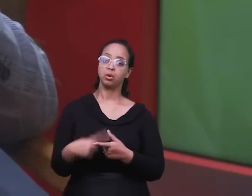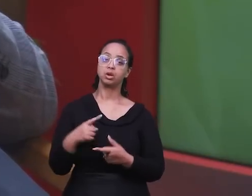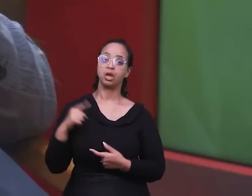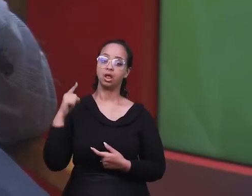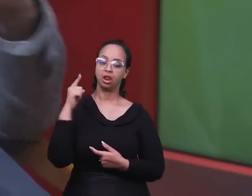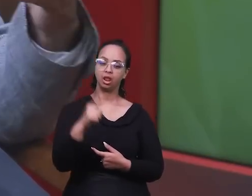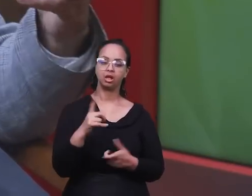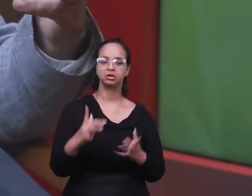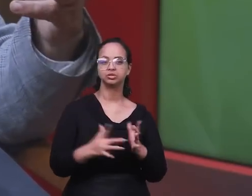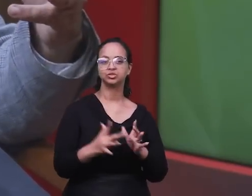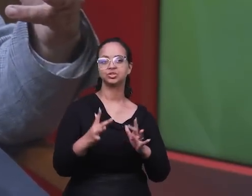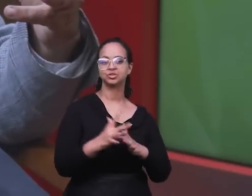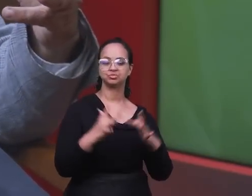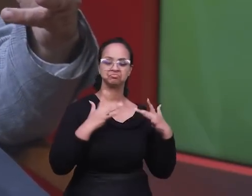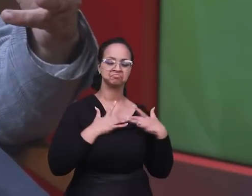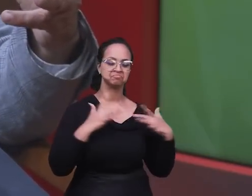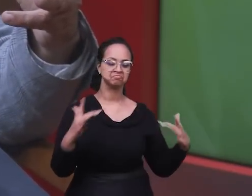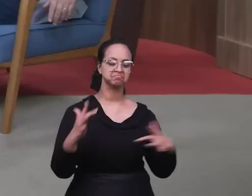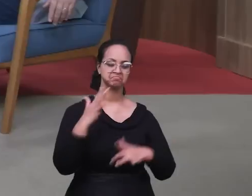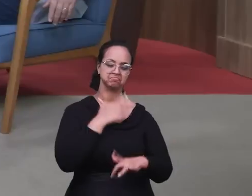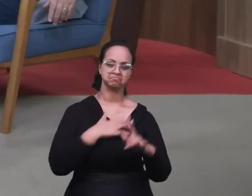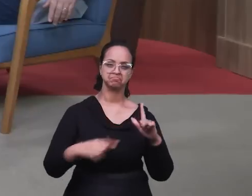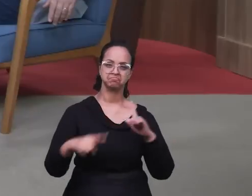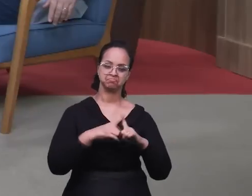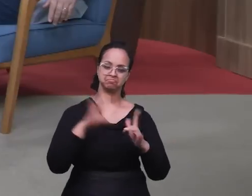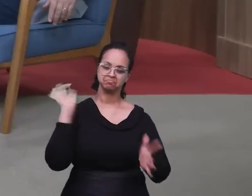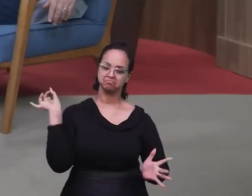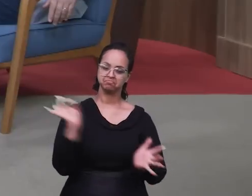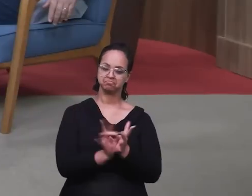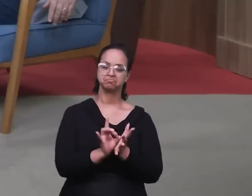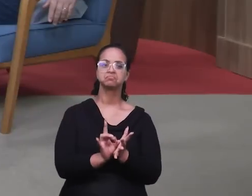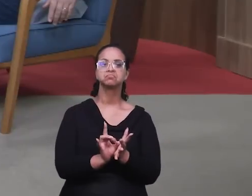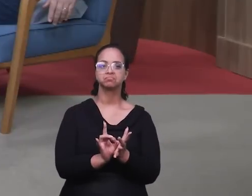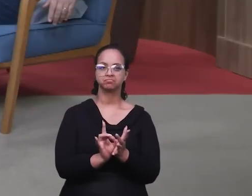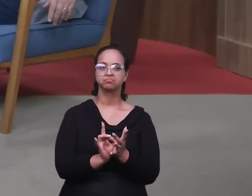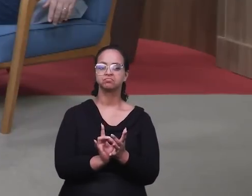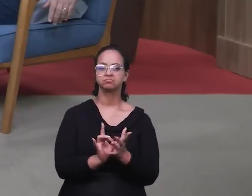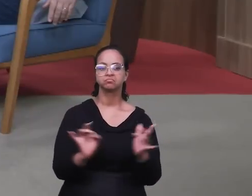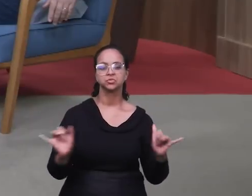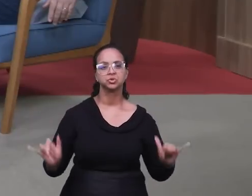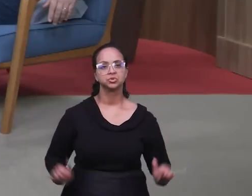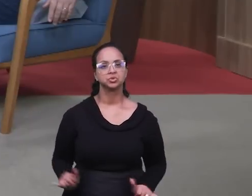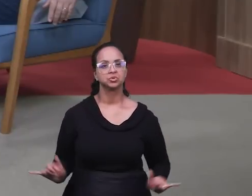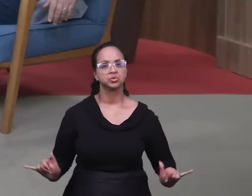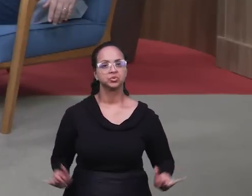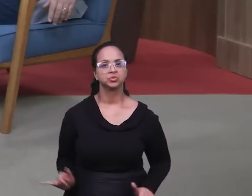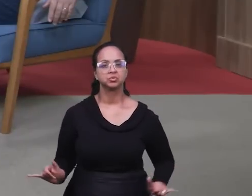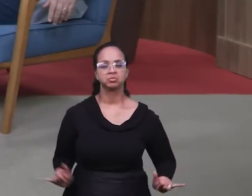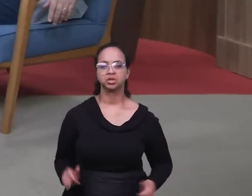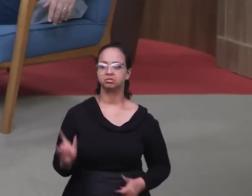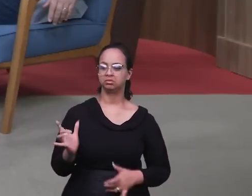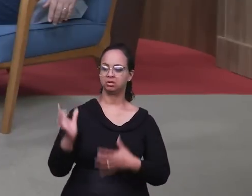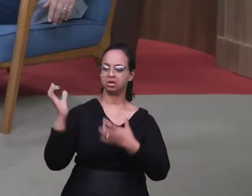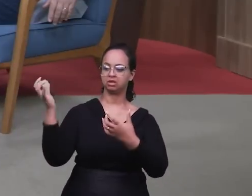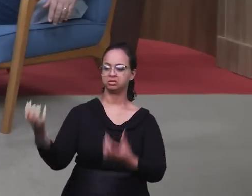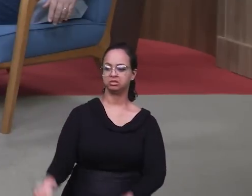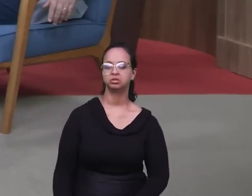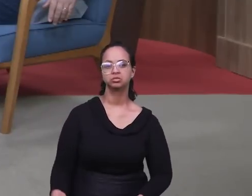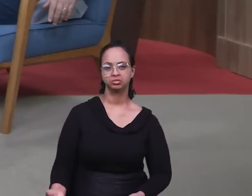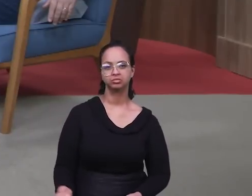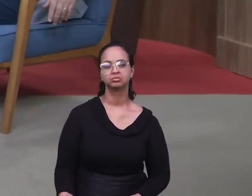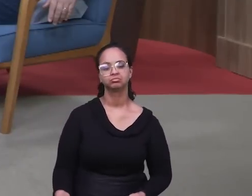Senhor Jesus se entregou completamente. Né? Ali o seu sacrifício subiu como